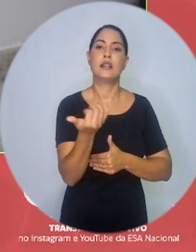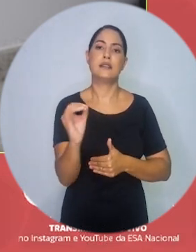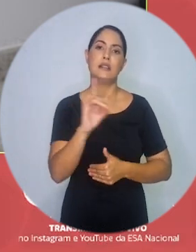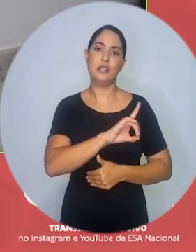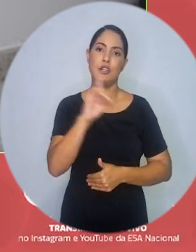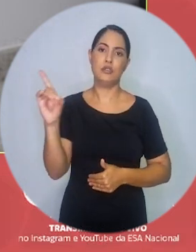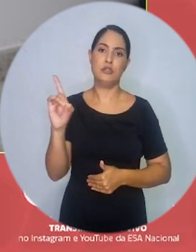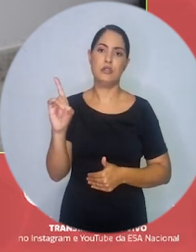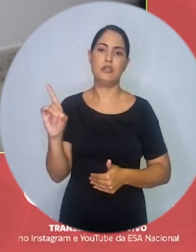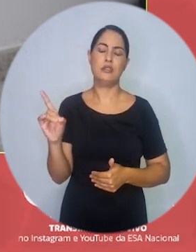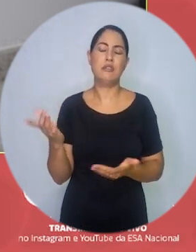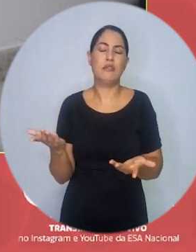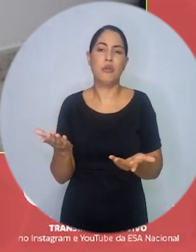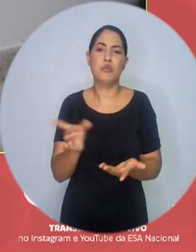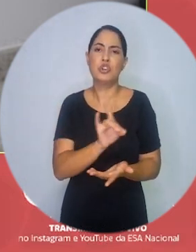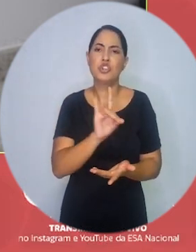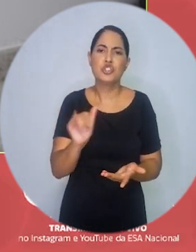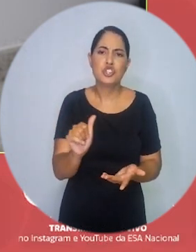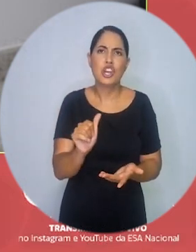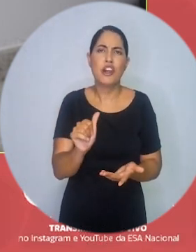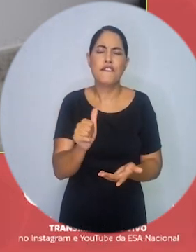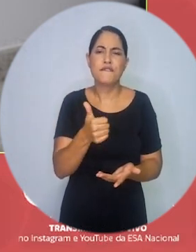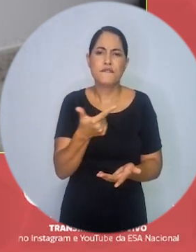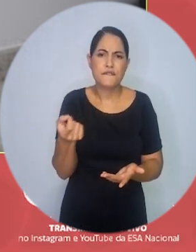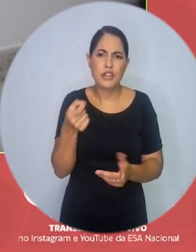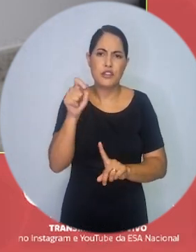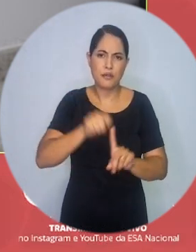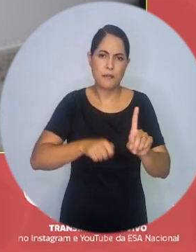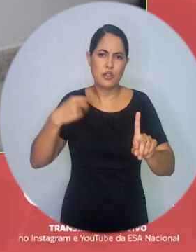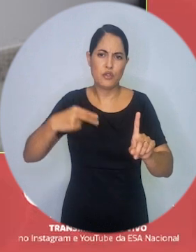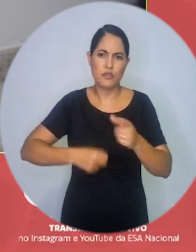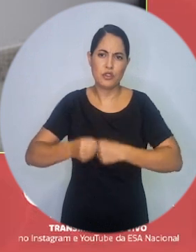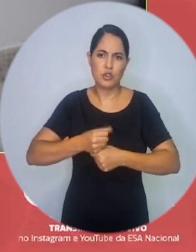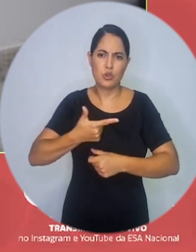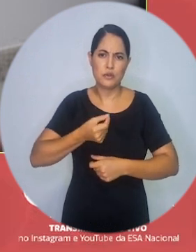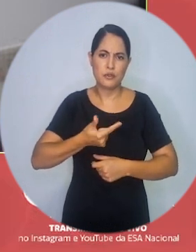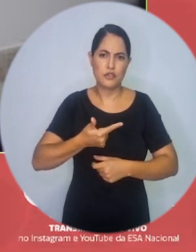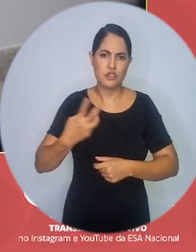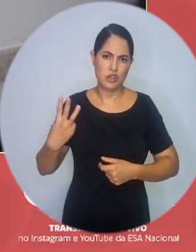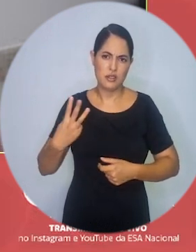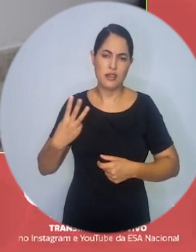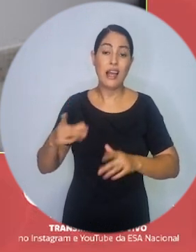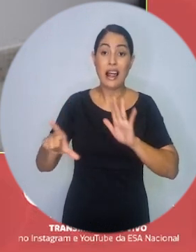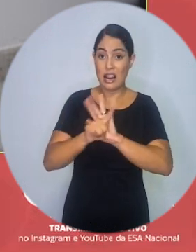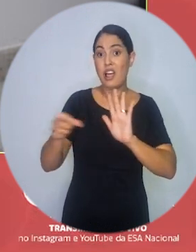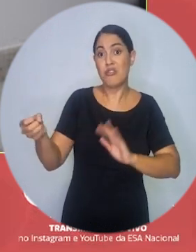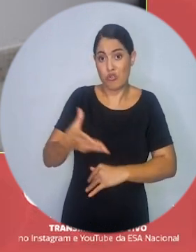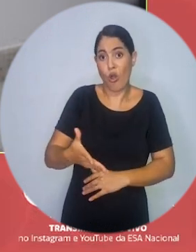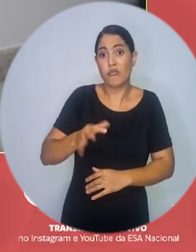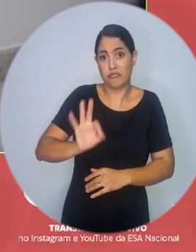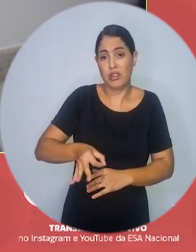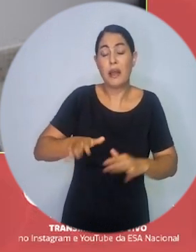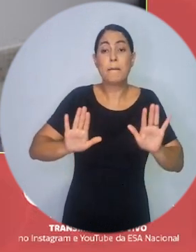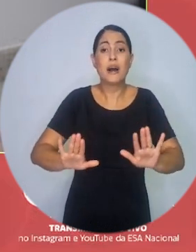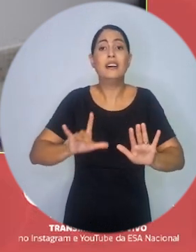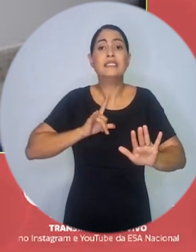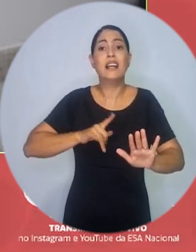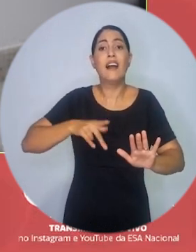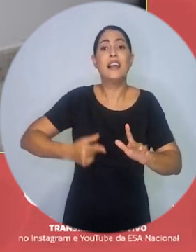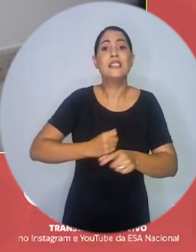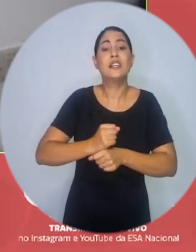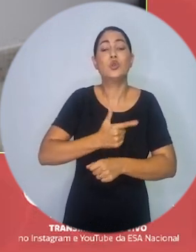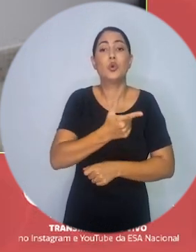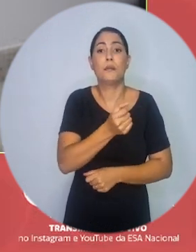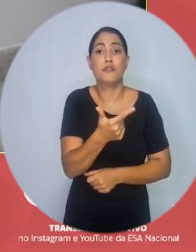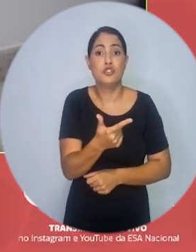60 dias, de sorte que ela entrou em vigor no dia 20 de novembro de 2023, lei recente. E aí ela vem com todo vigor